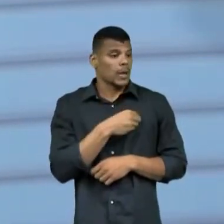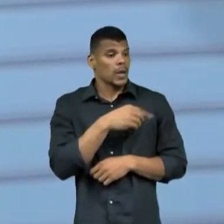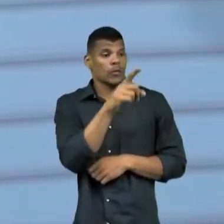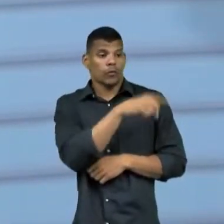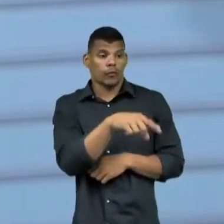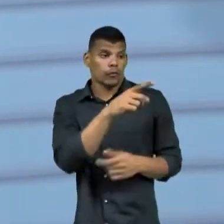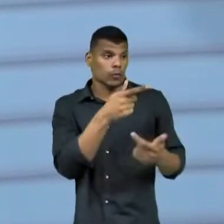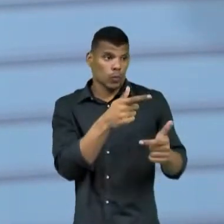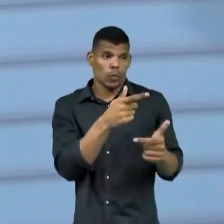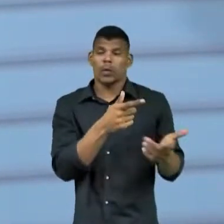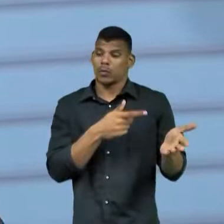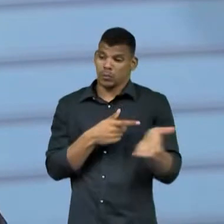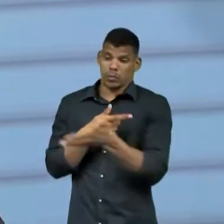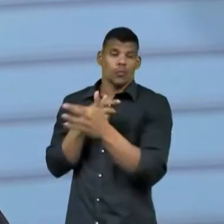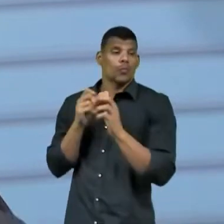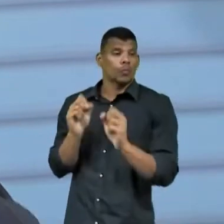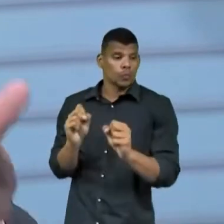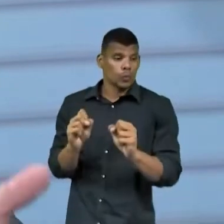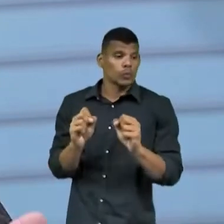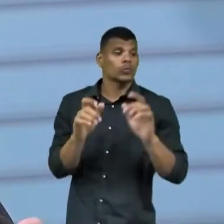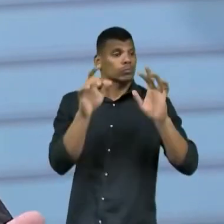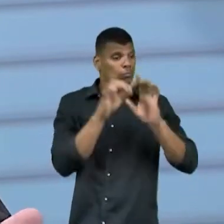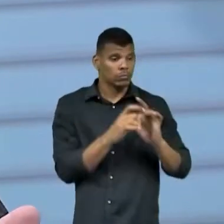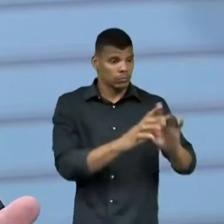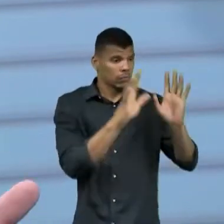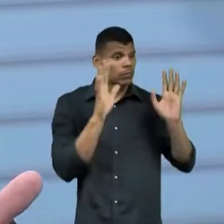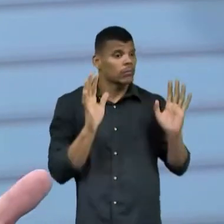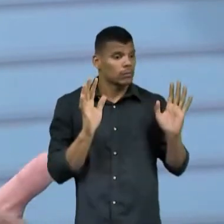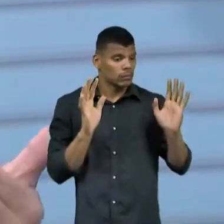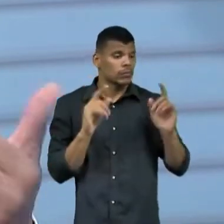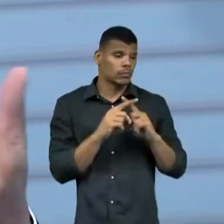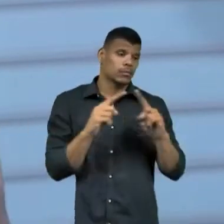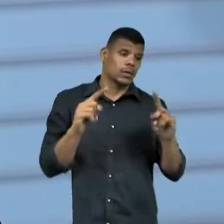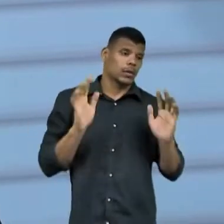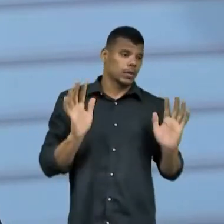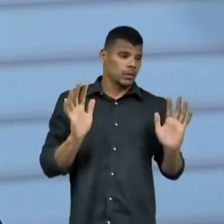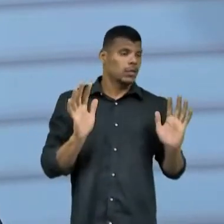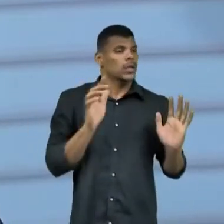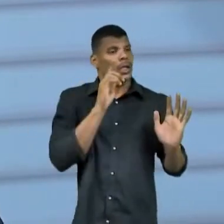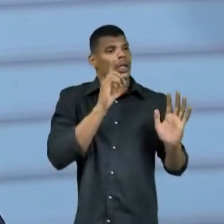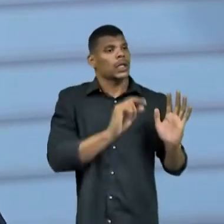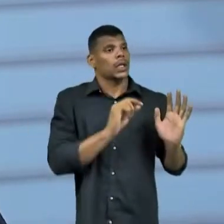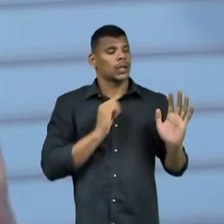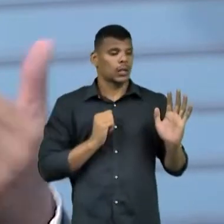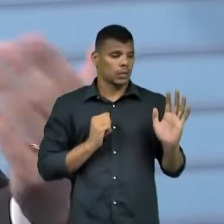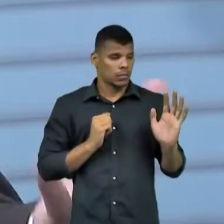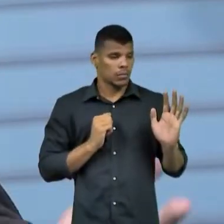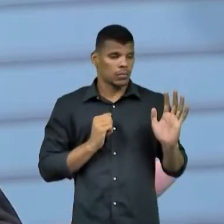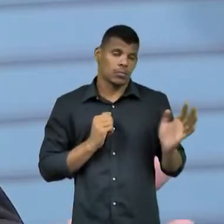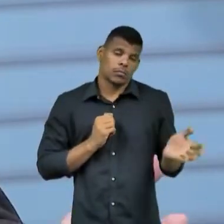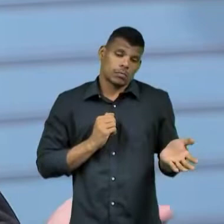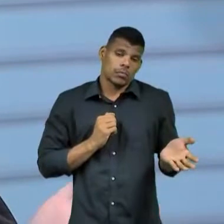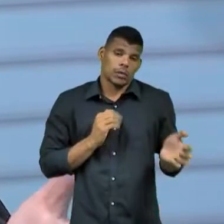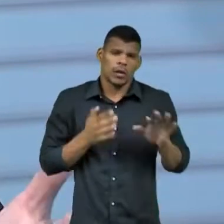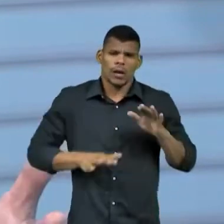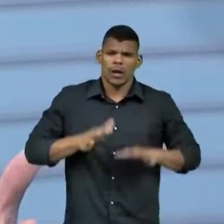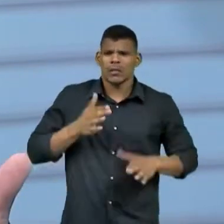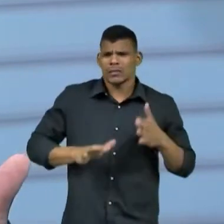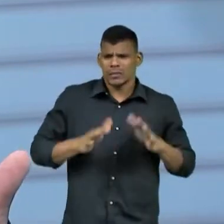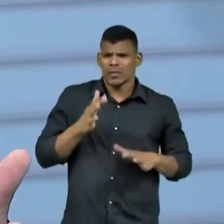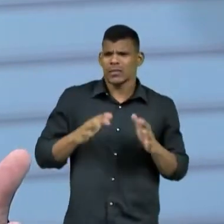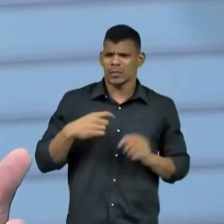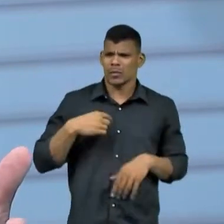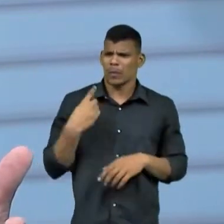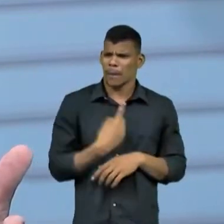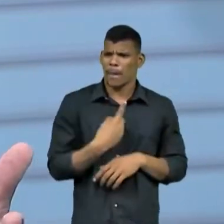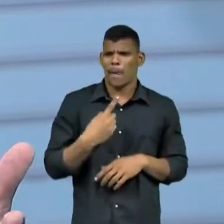atire a primeira pedra então quer dizer Ele autorizou Mas disz quem pode fazer isso né então às vezes a gente nós temos autorização